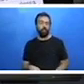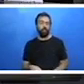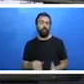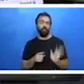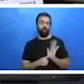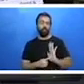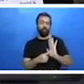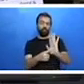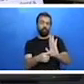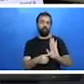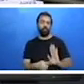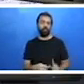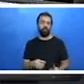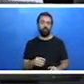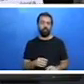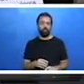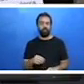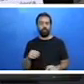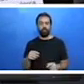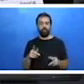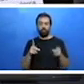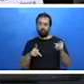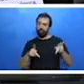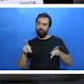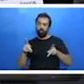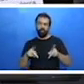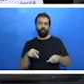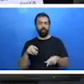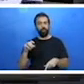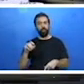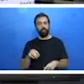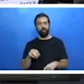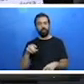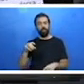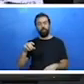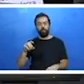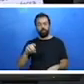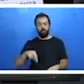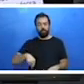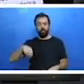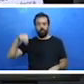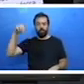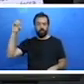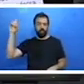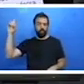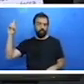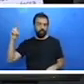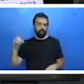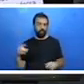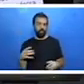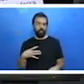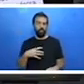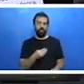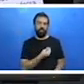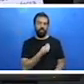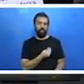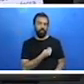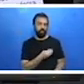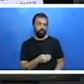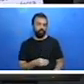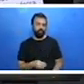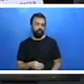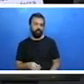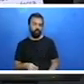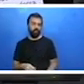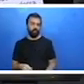dos nordestinos, devido ao fato de haver se apropriado de traços da cultura dessa região. A cordelista afirma